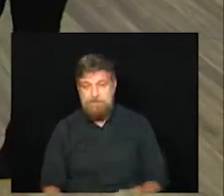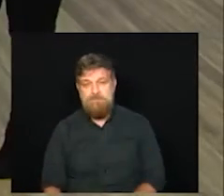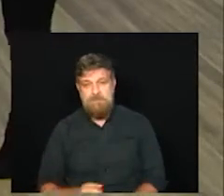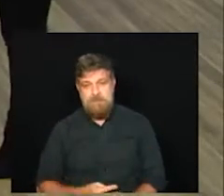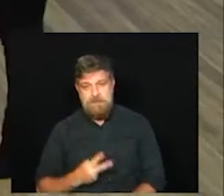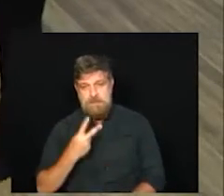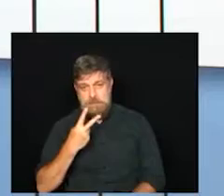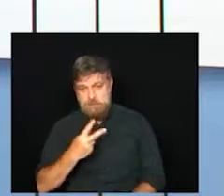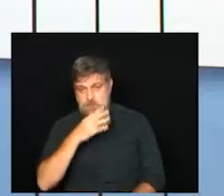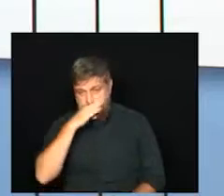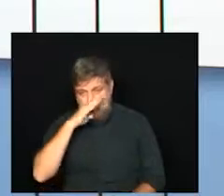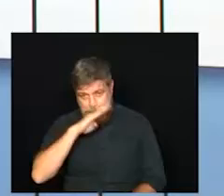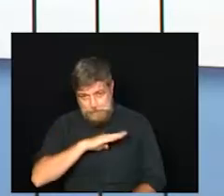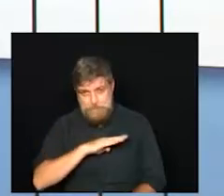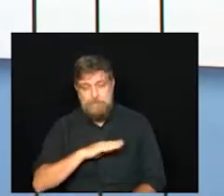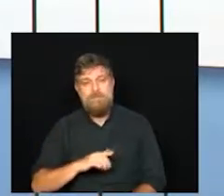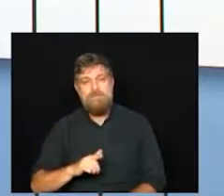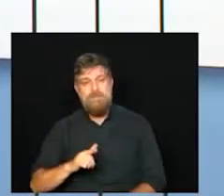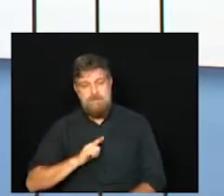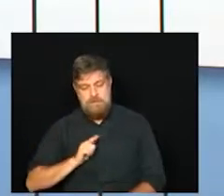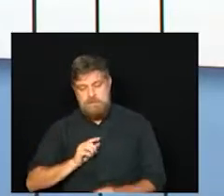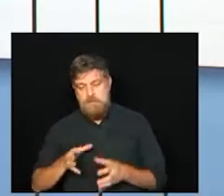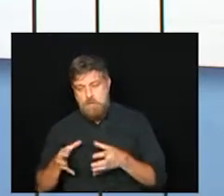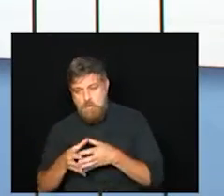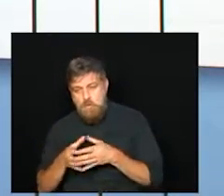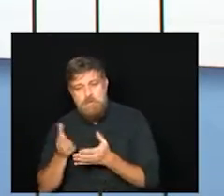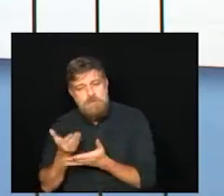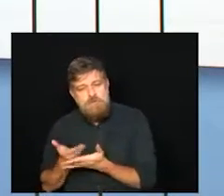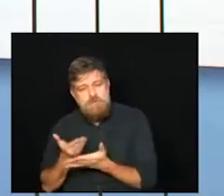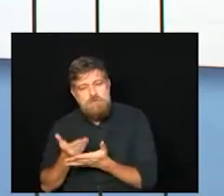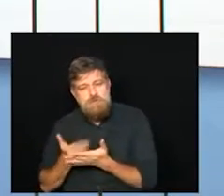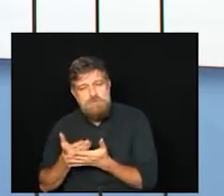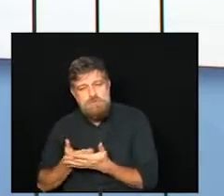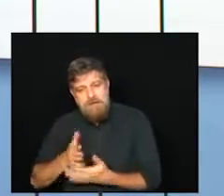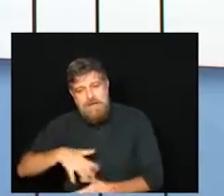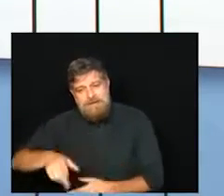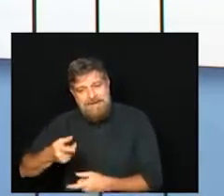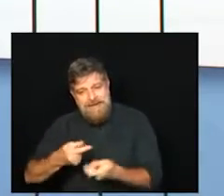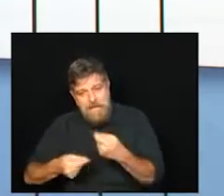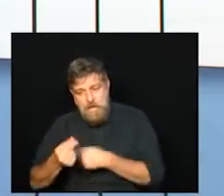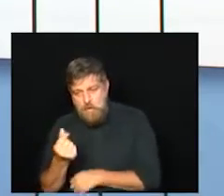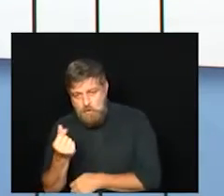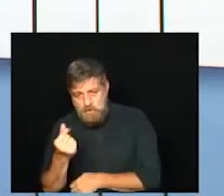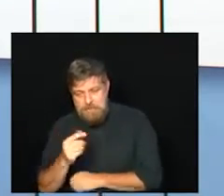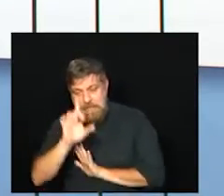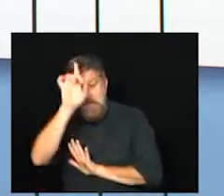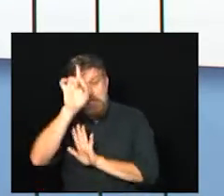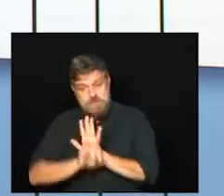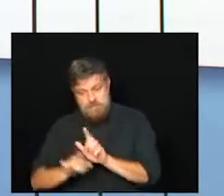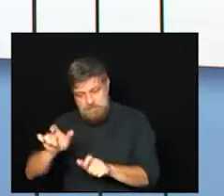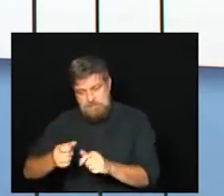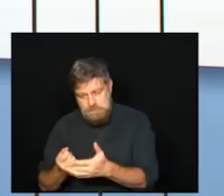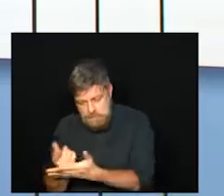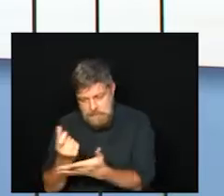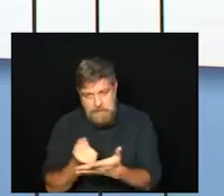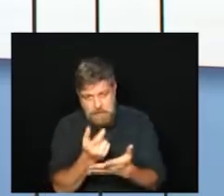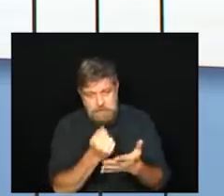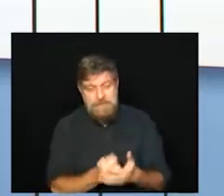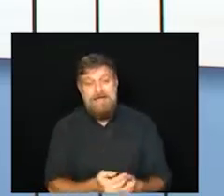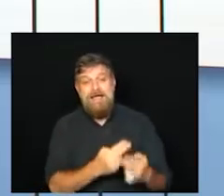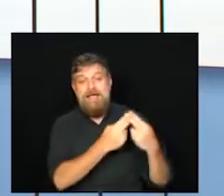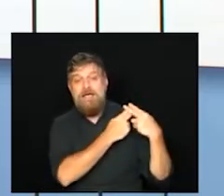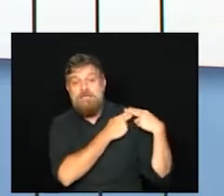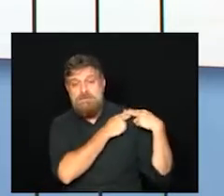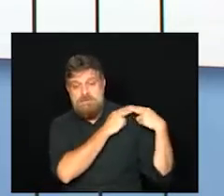às 14h, a Comissão Permanente de Economia e Defesa dos Direitos do Consumidor, que é